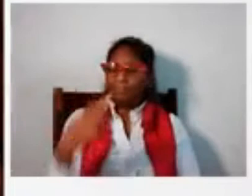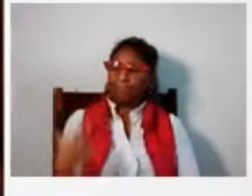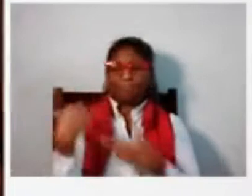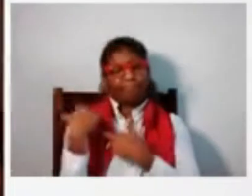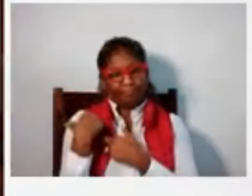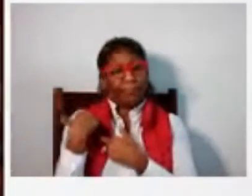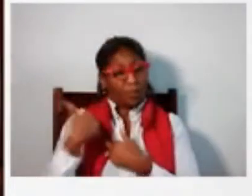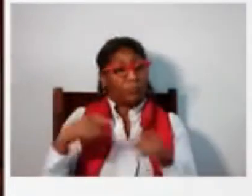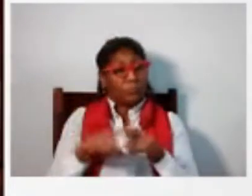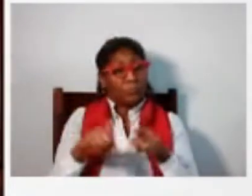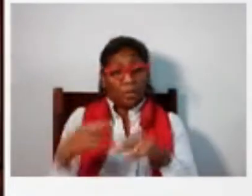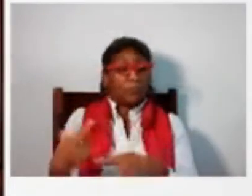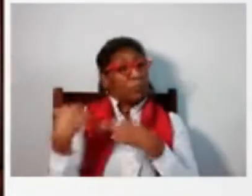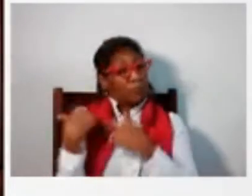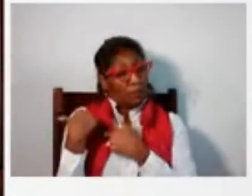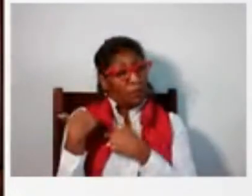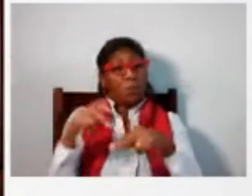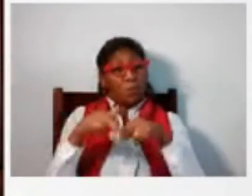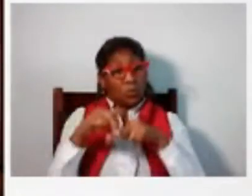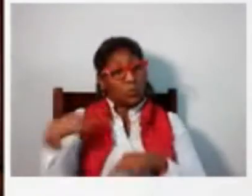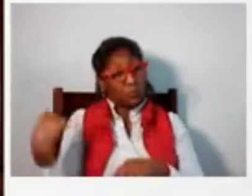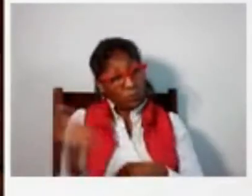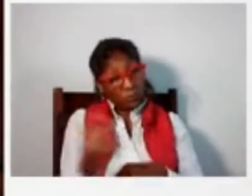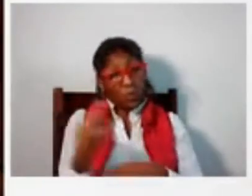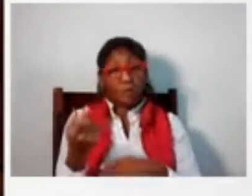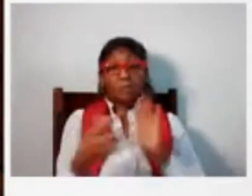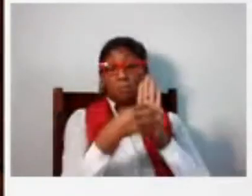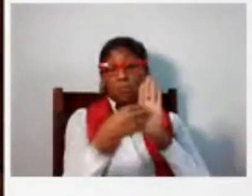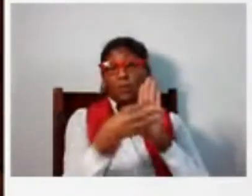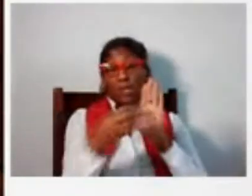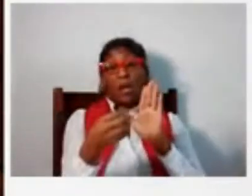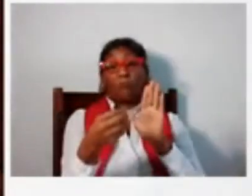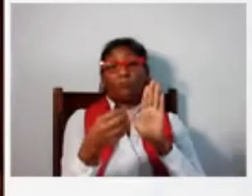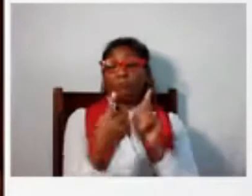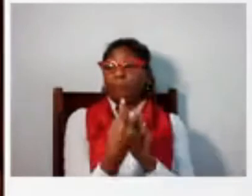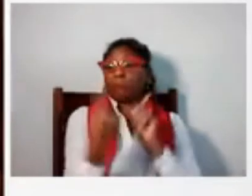responsabilidade, e por isso que nós estamos atuando com essa responsabilidade com o nosso modelo do distanciamento controlado.